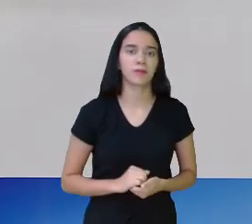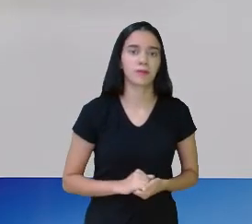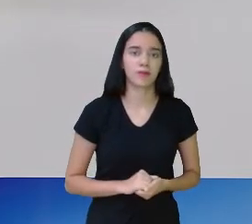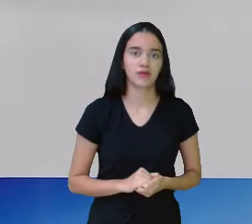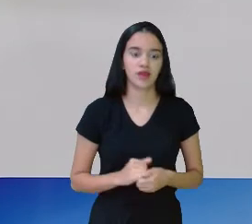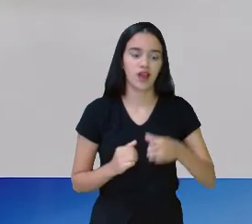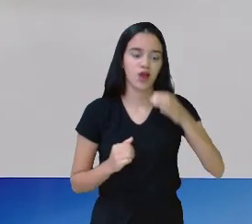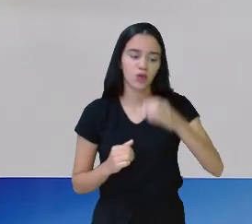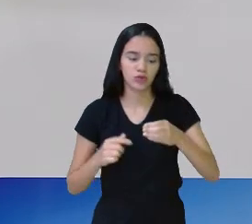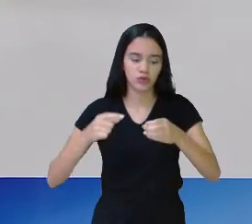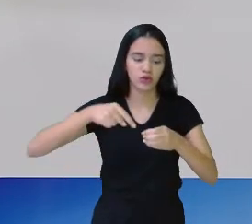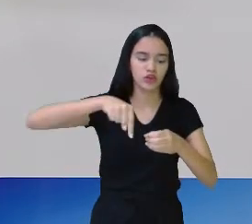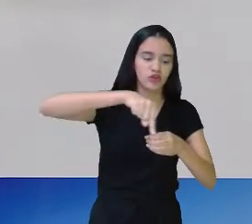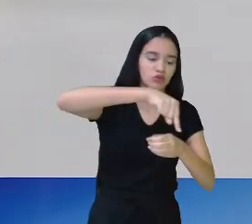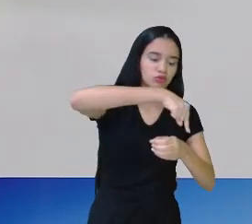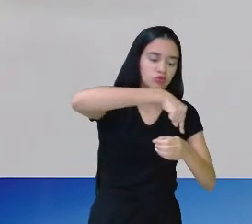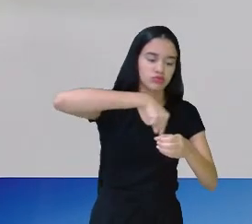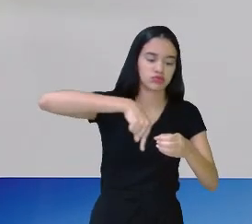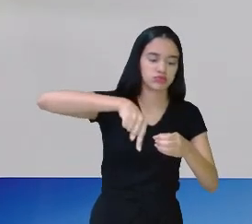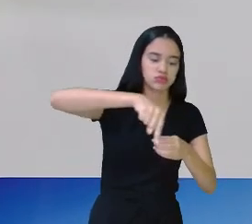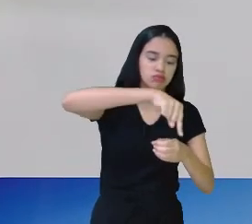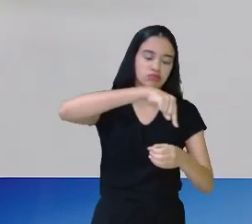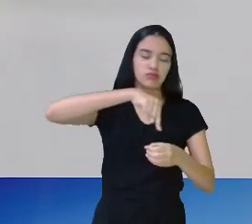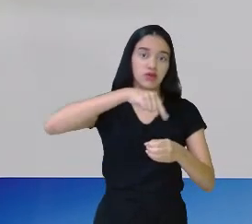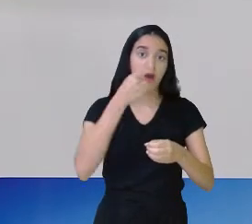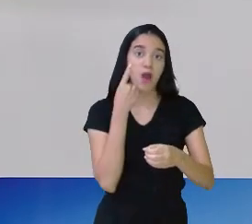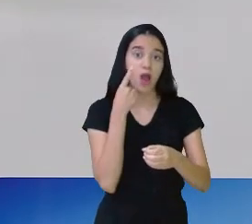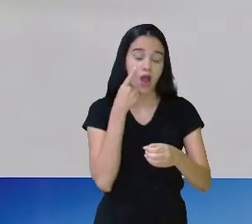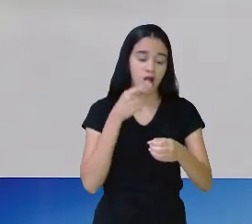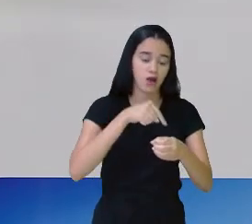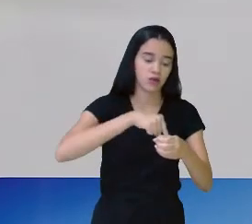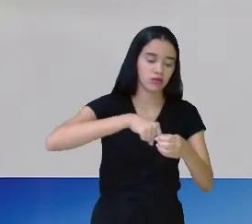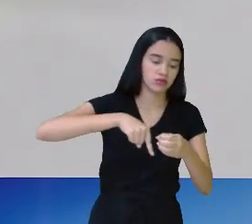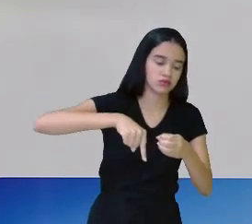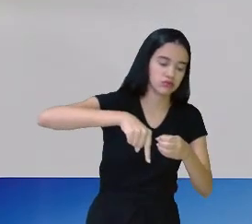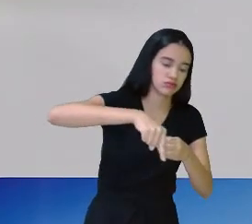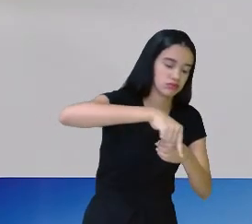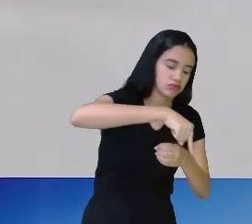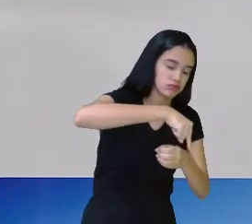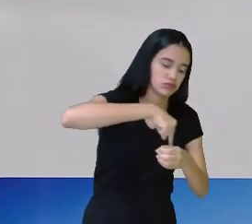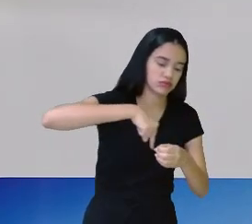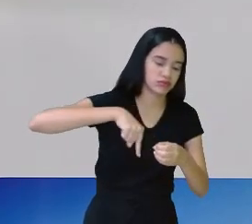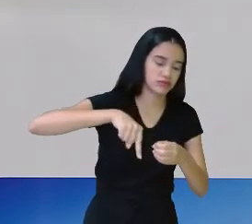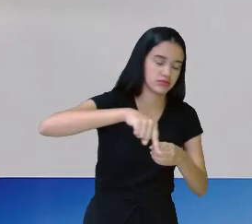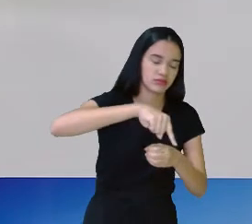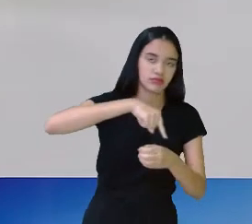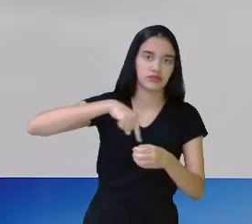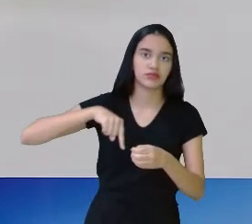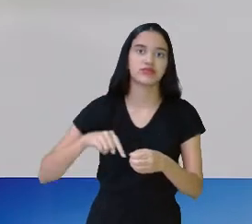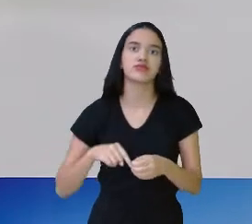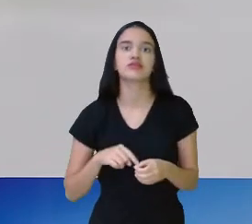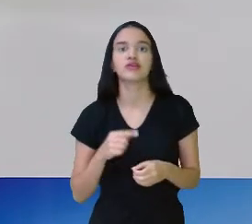o formato. Olha a forma do meu copinho.